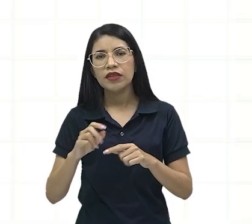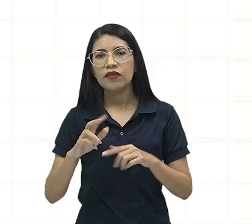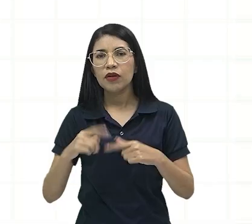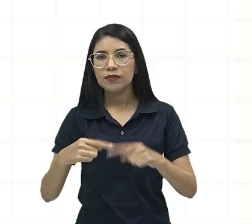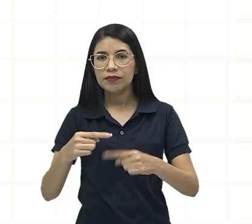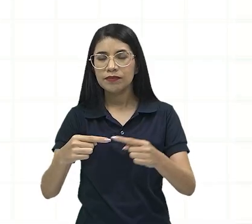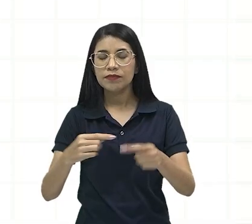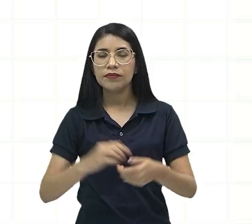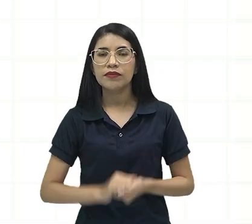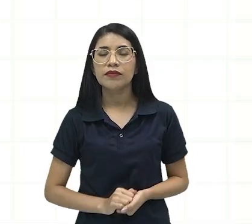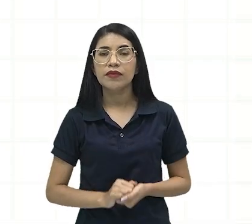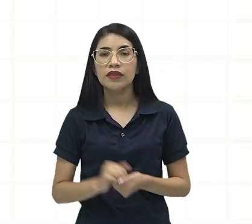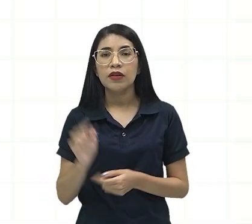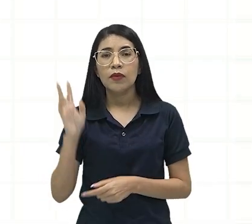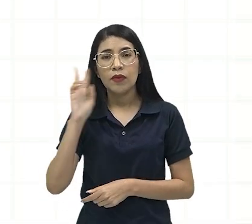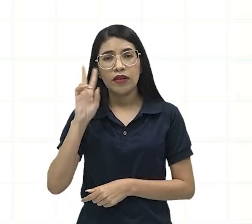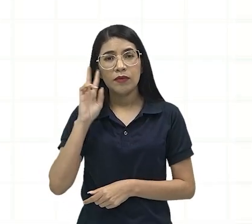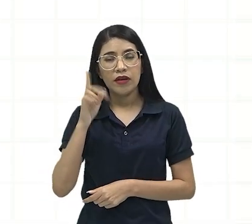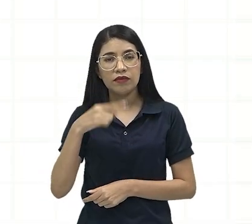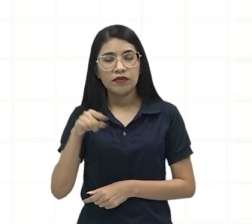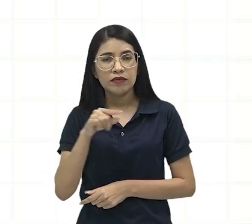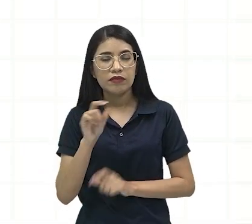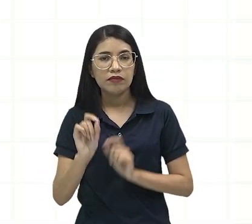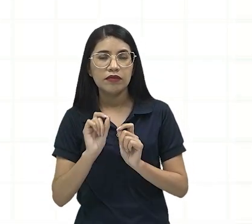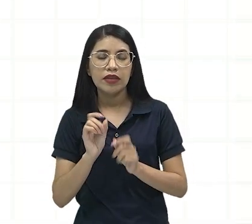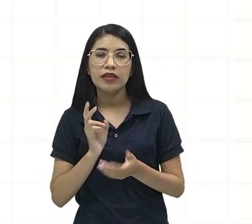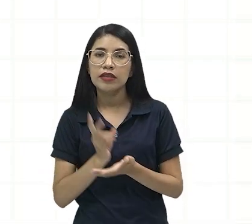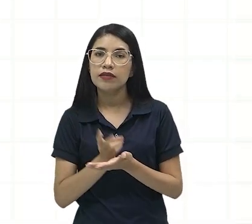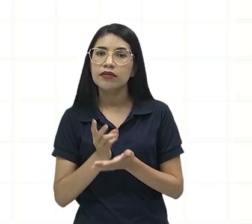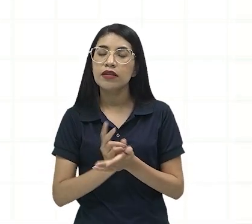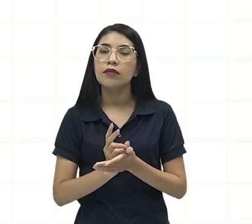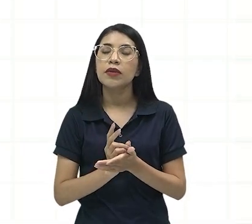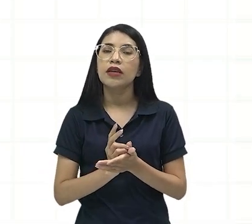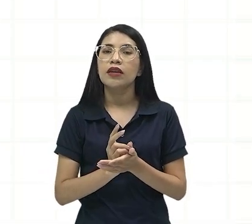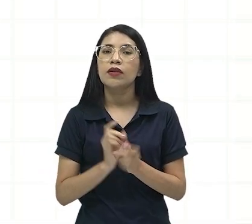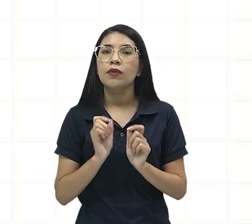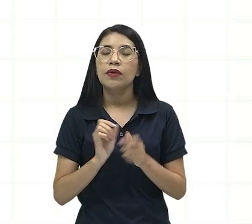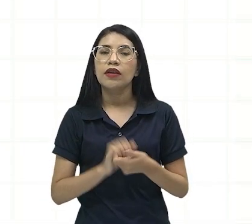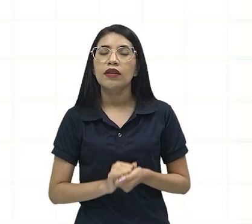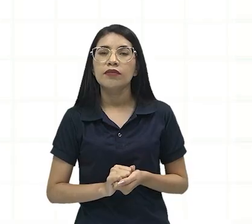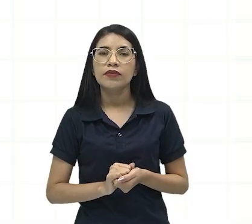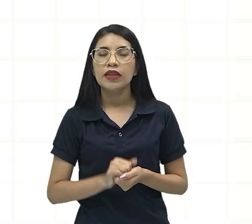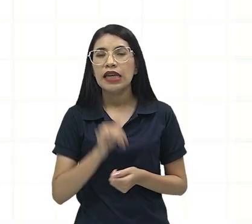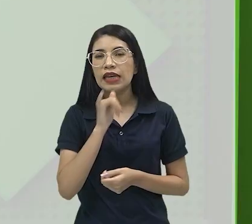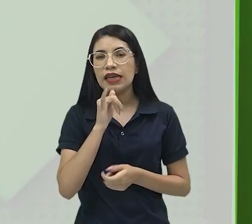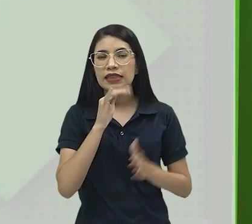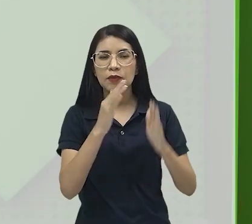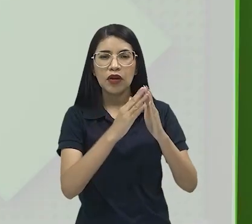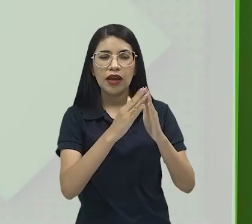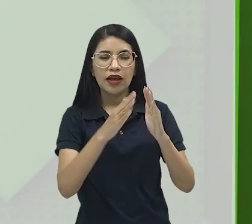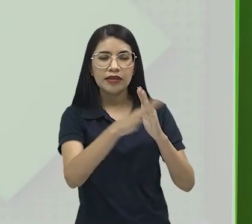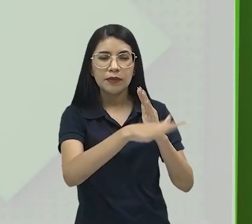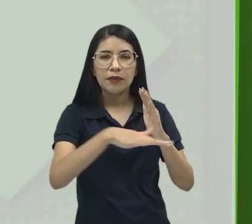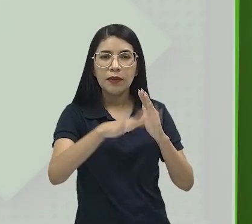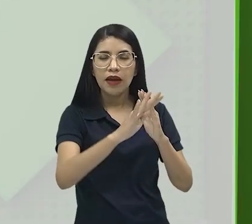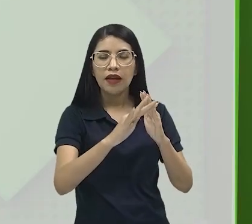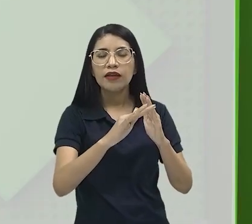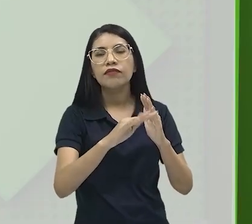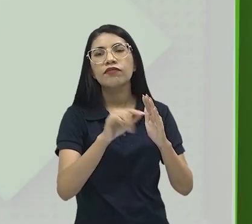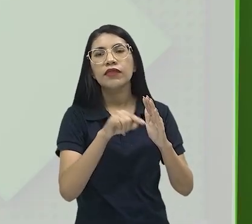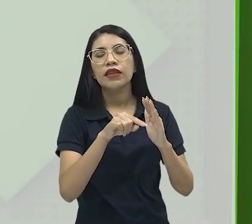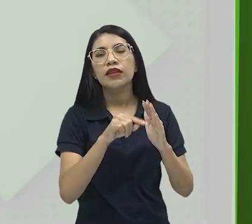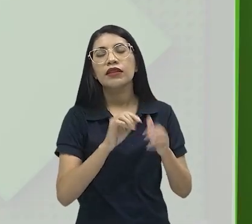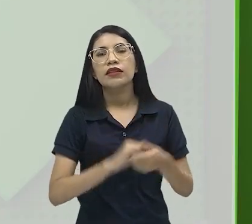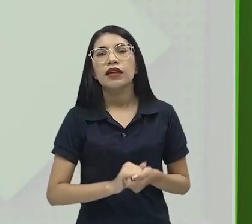relembrar para vocês que toda vez que nós estamos ali no fundo do quintal, tá? E